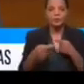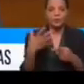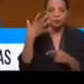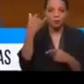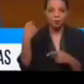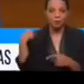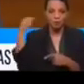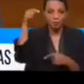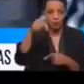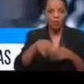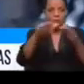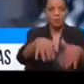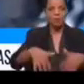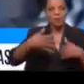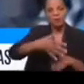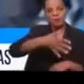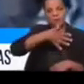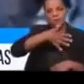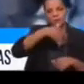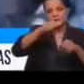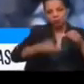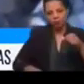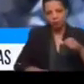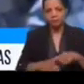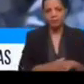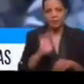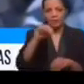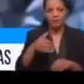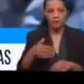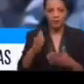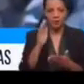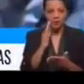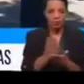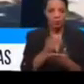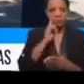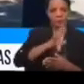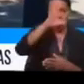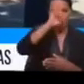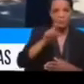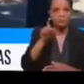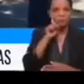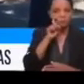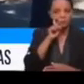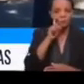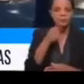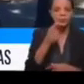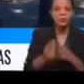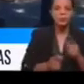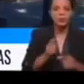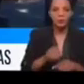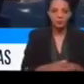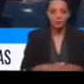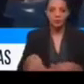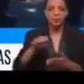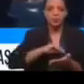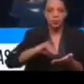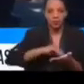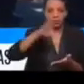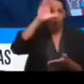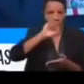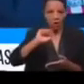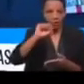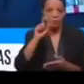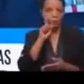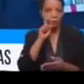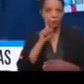dar explicações. No último fim de semana, a Ministra da Defesa defendia o ainda Secretário de Estado. O